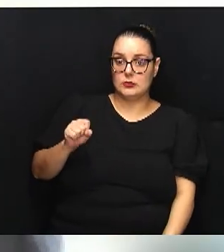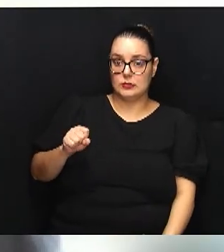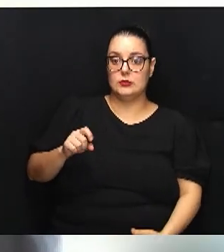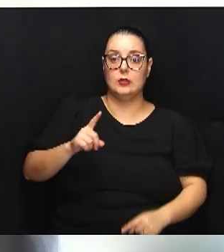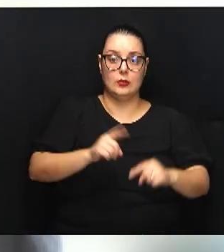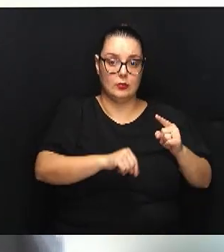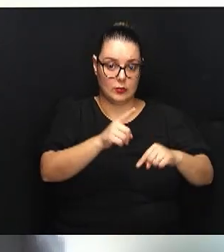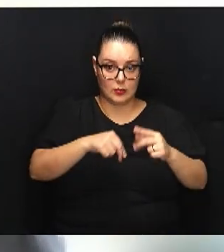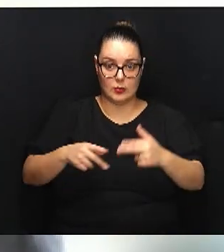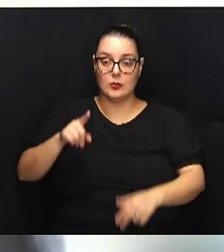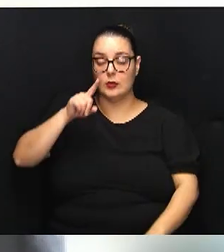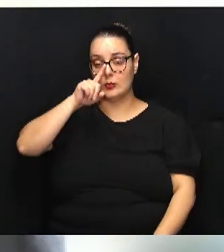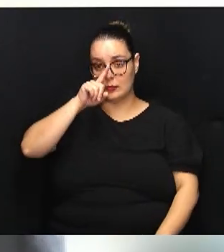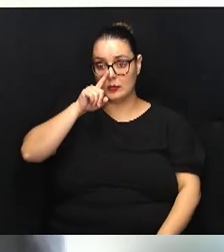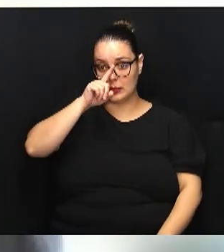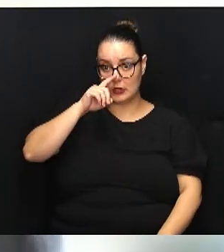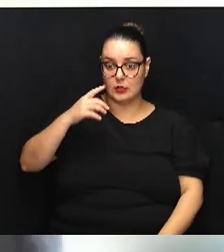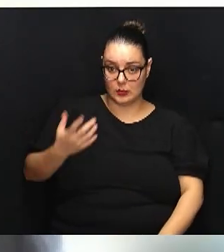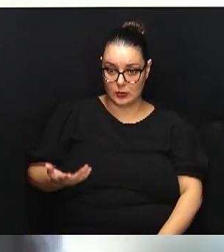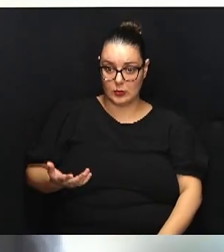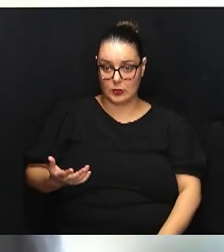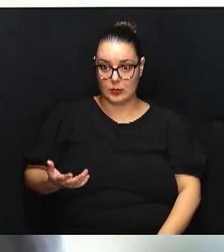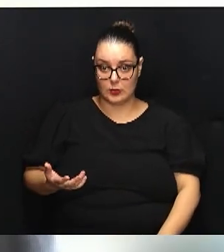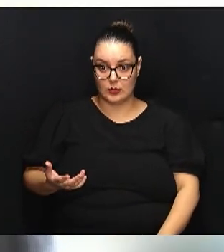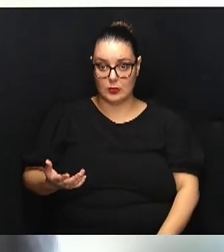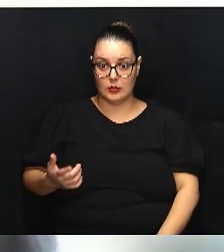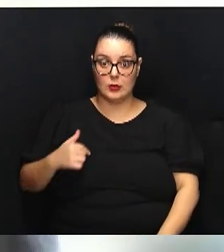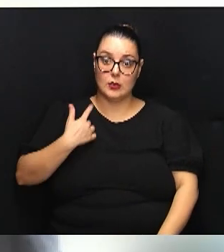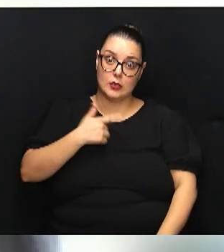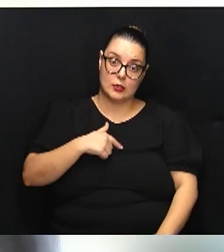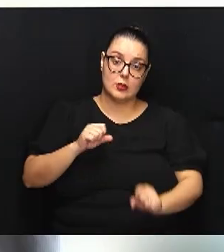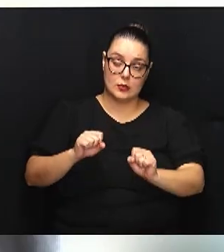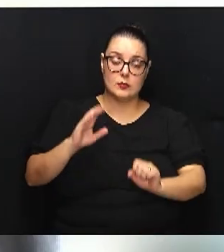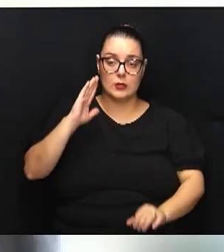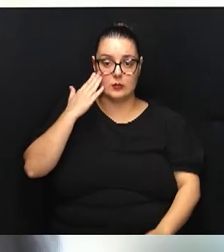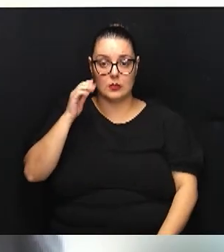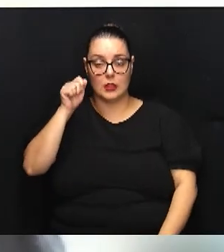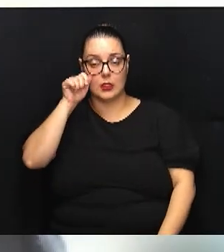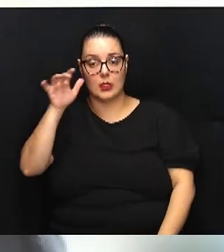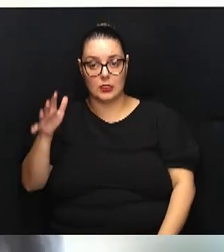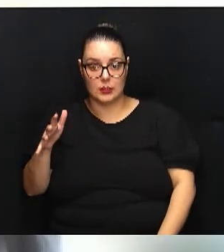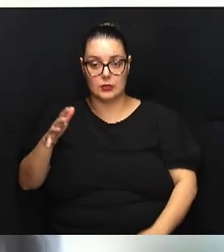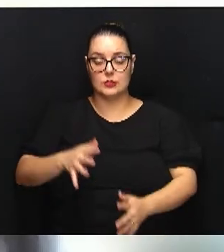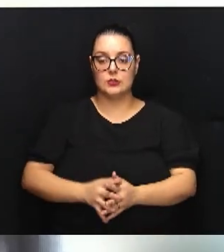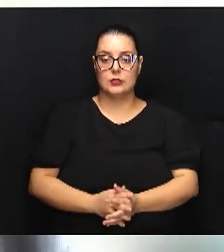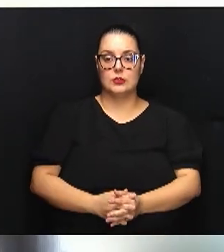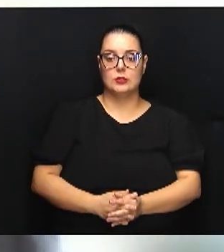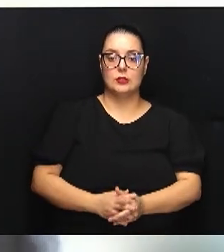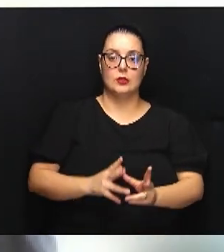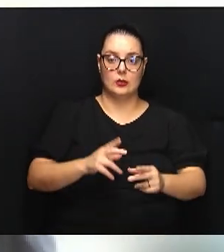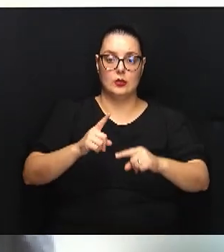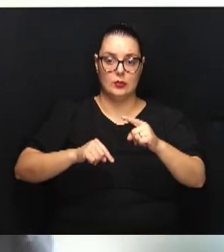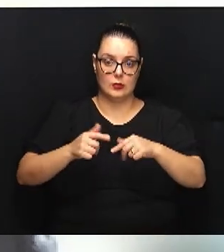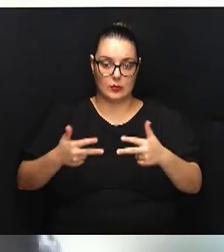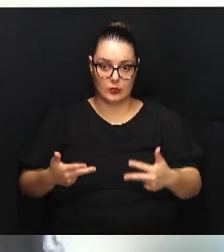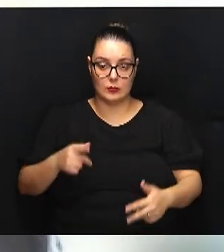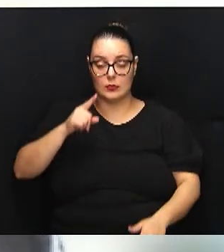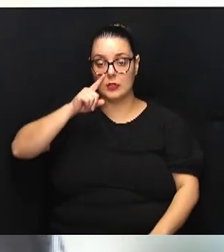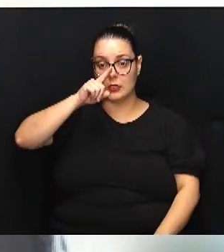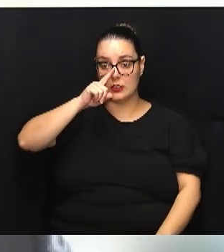os resíduos, os produtos perigosos, né? E a gente pode entender, Alexandre,